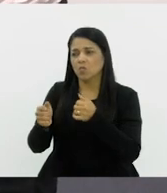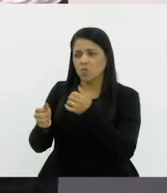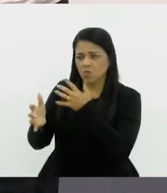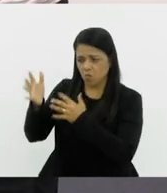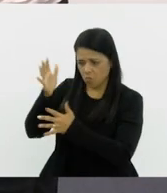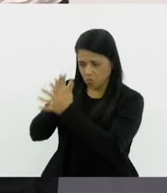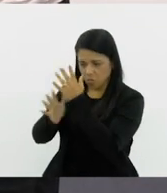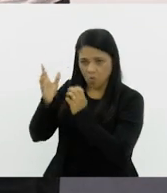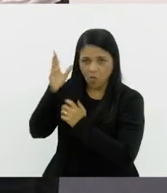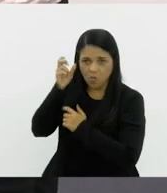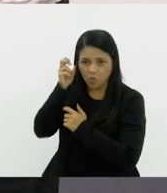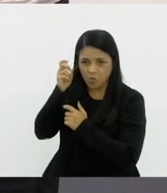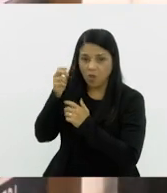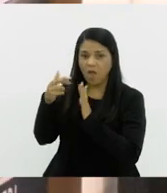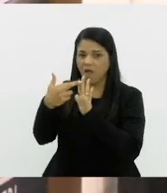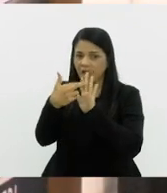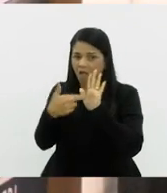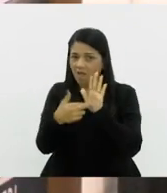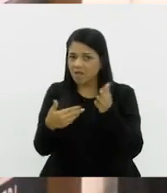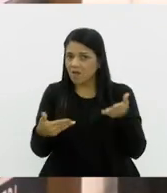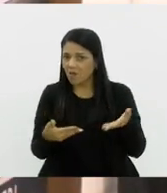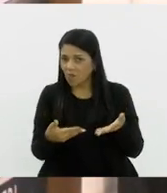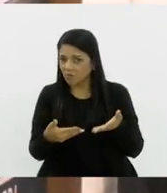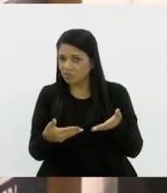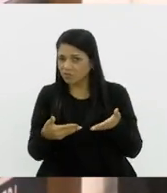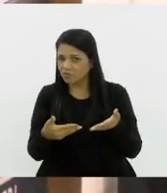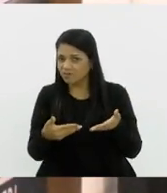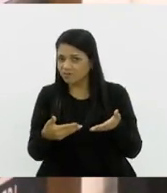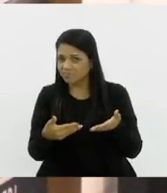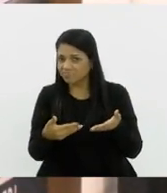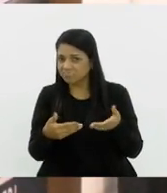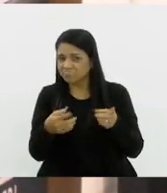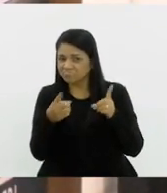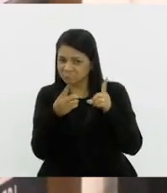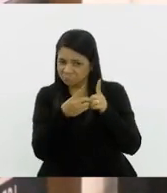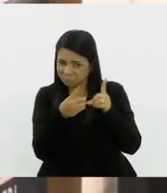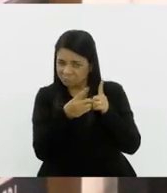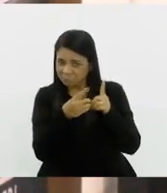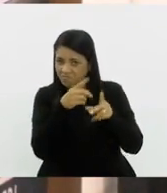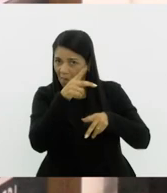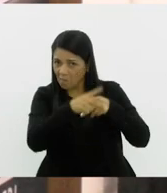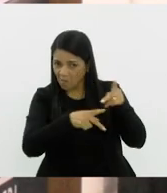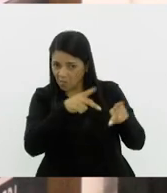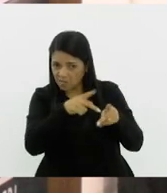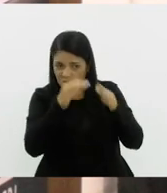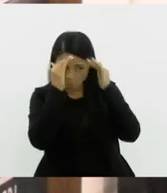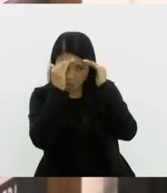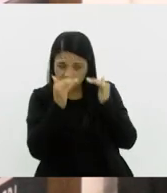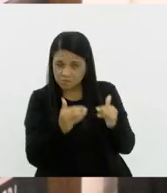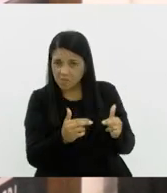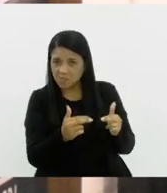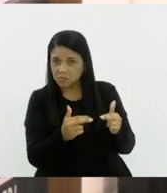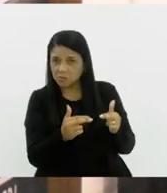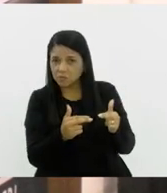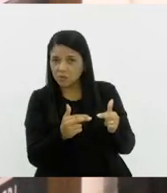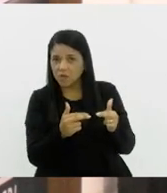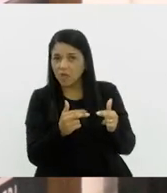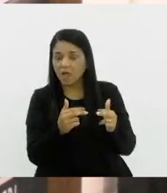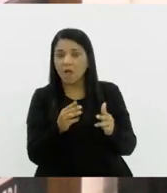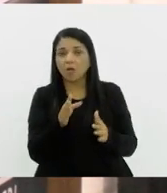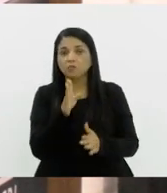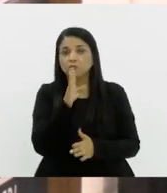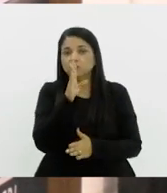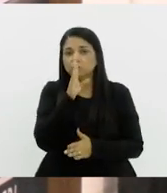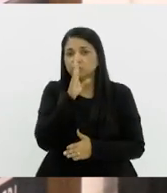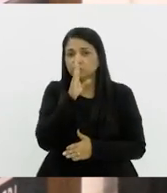as regras atuais realmente atendem à demanda da população pelo respeito ao sossego, pelo